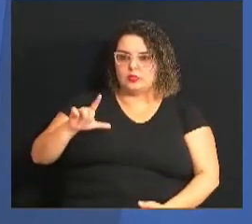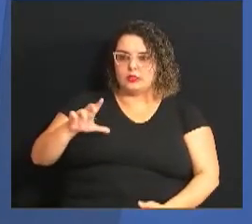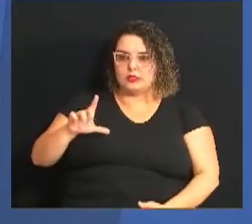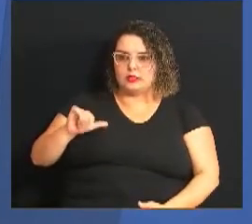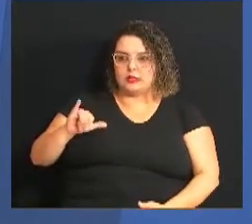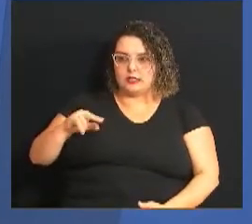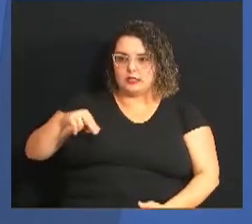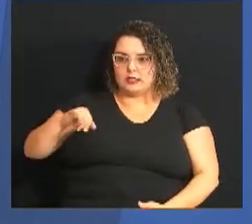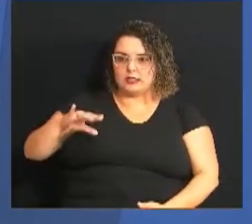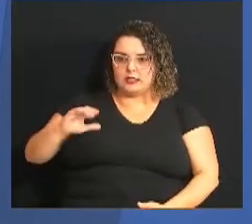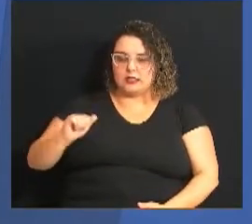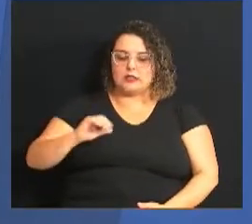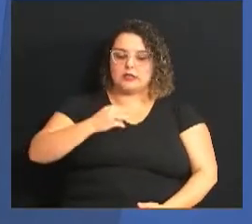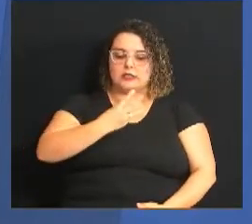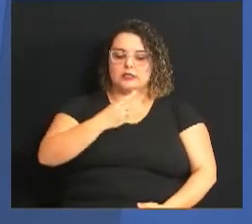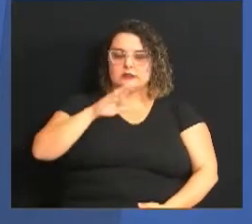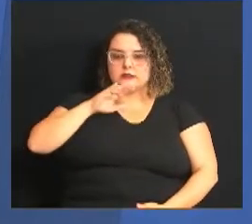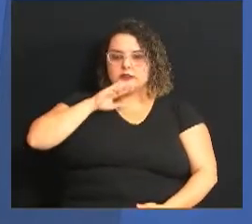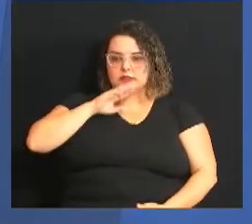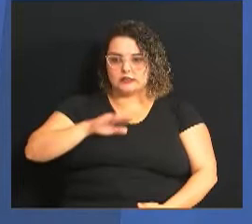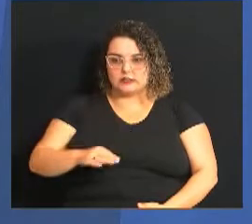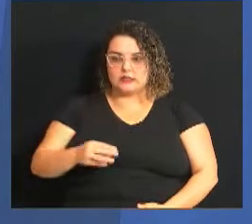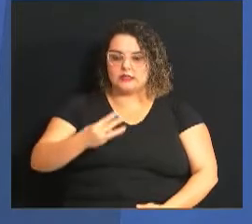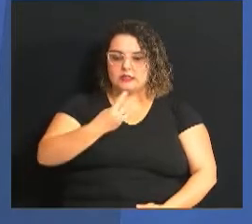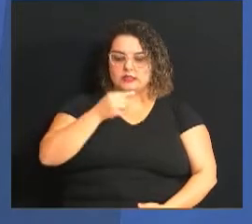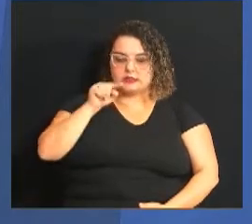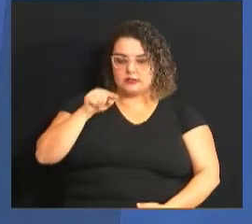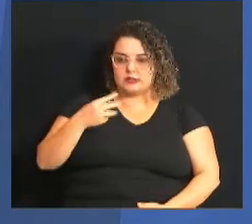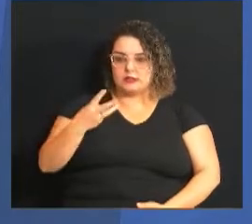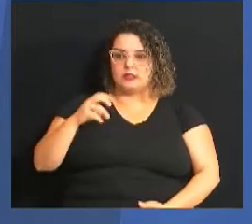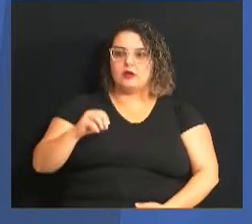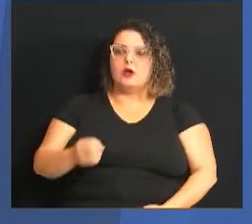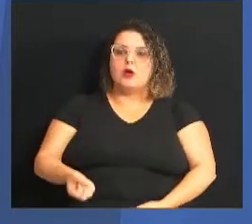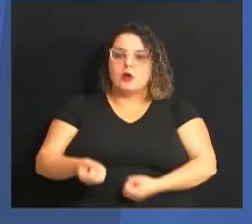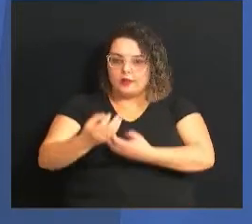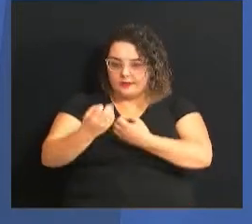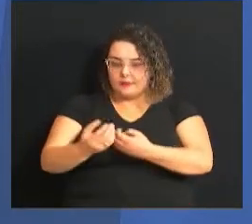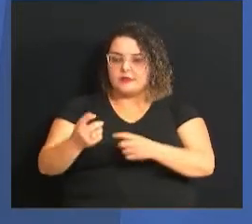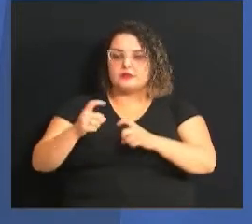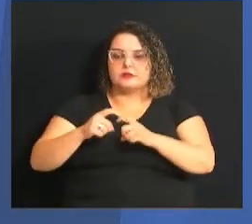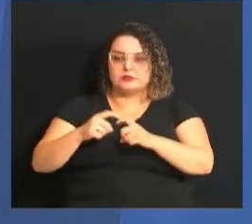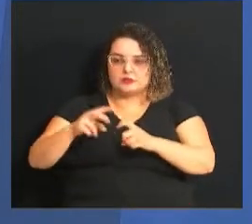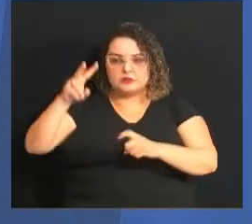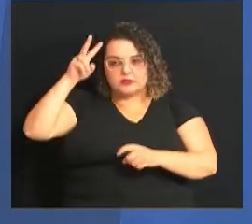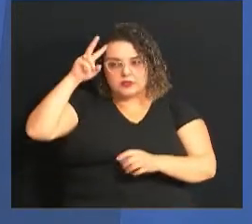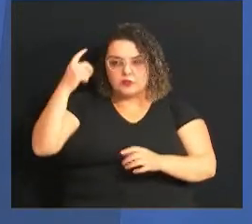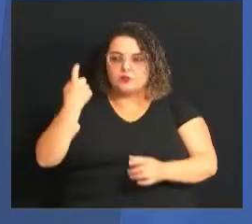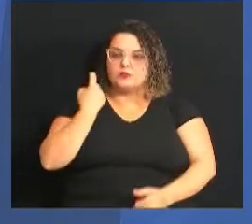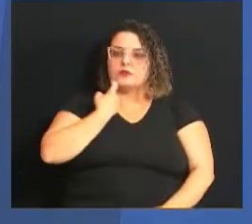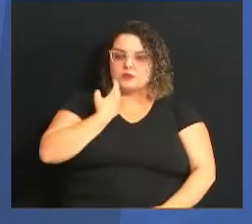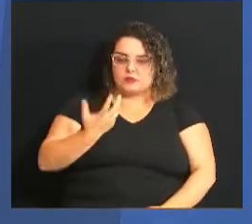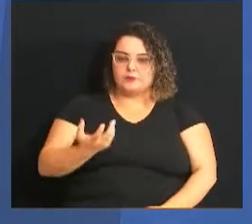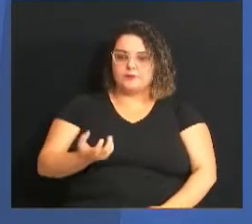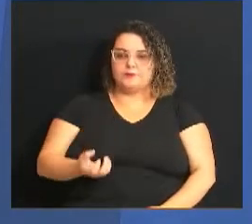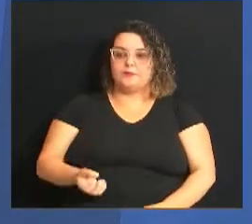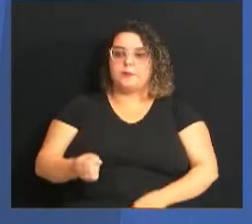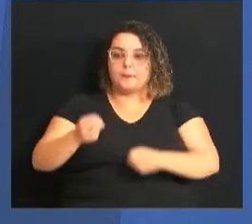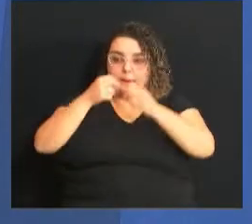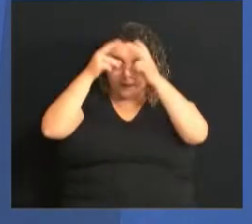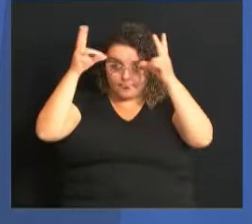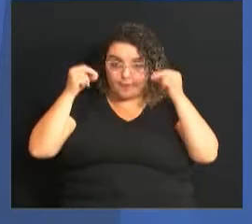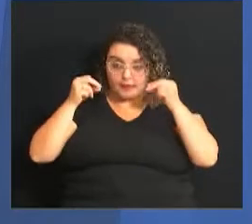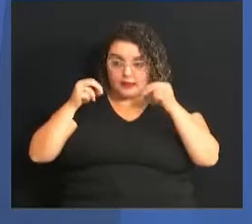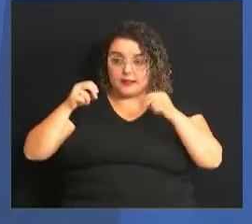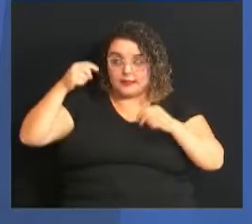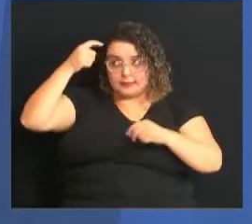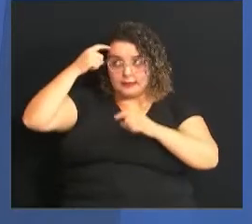da tarde às 3h30 e o boletim médico também de segunda a sexta. Na enfermaria de neurocirurgia, a